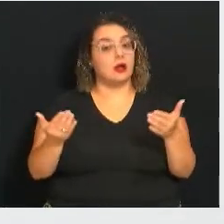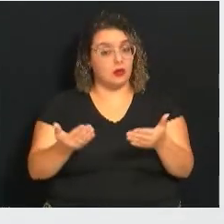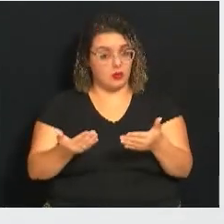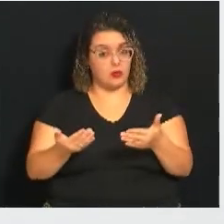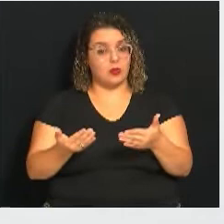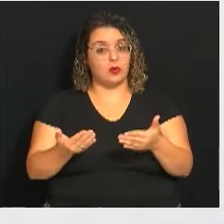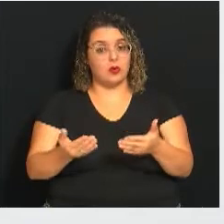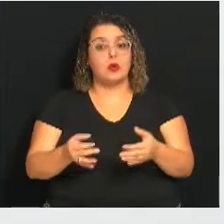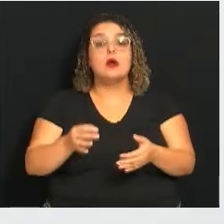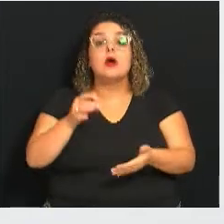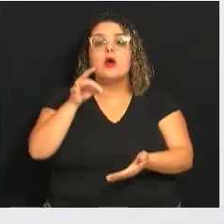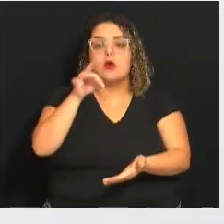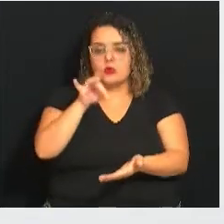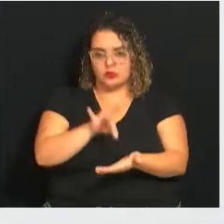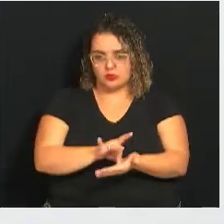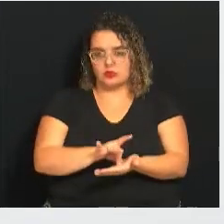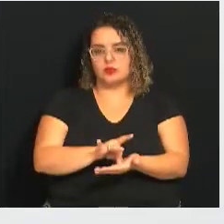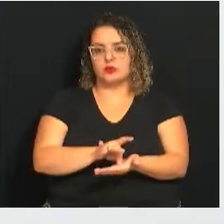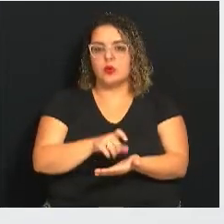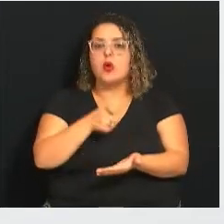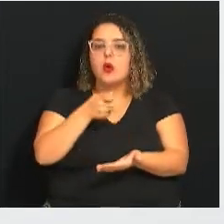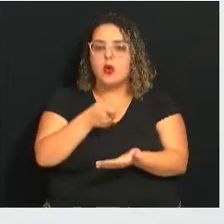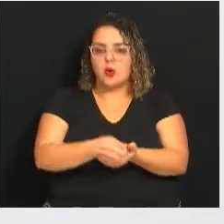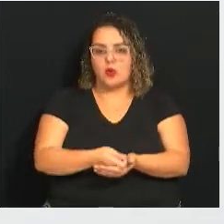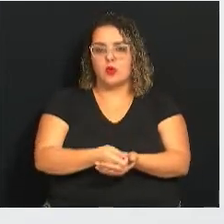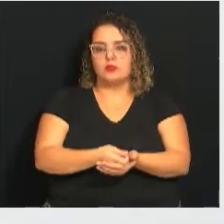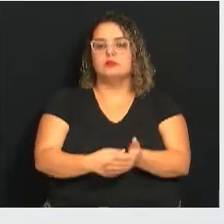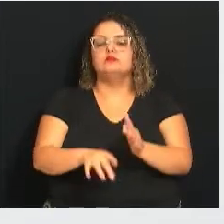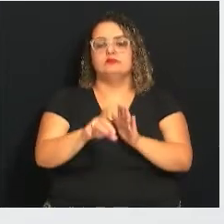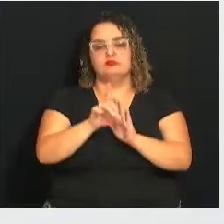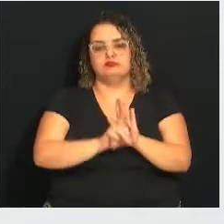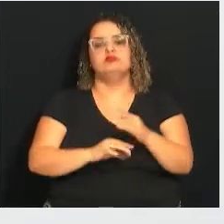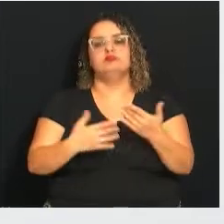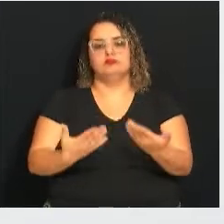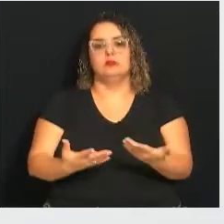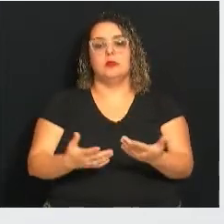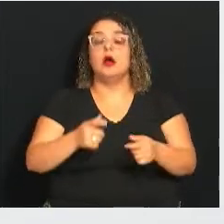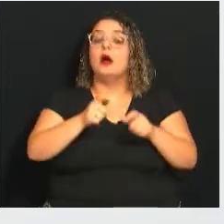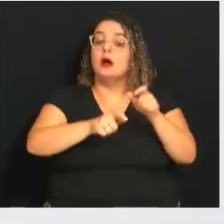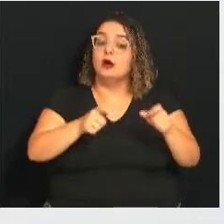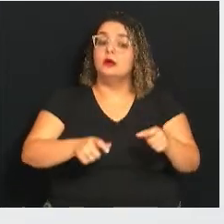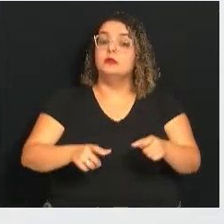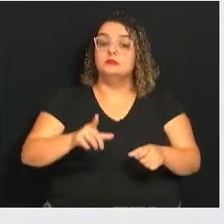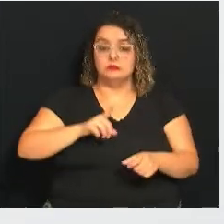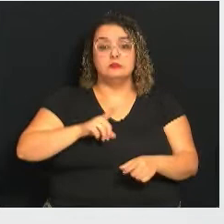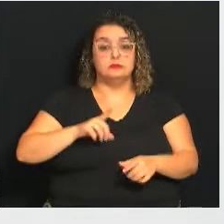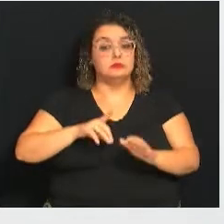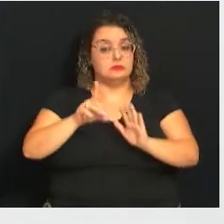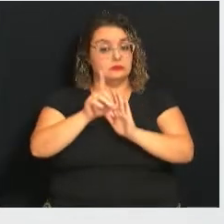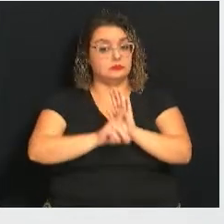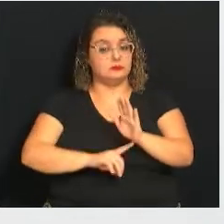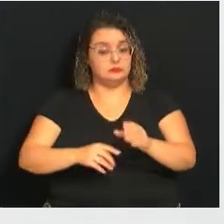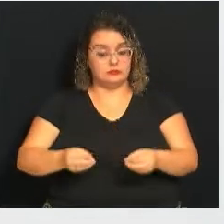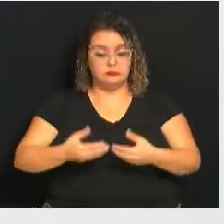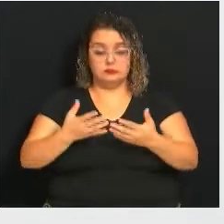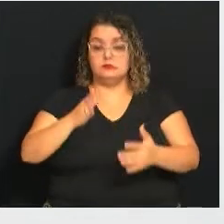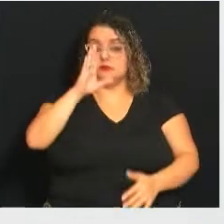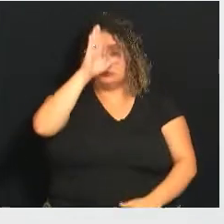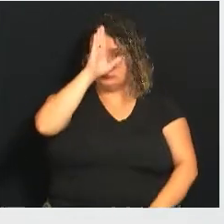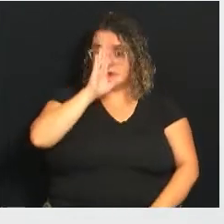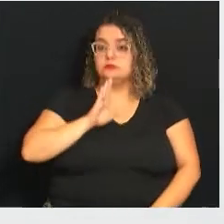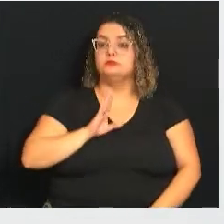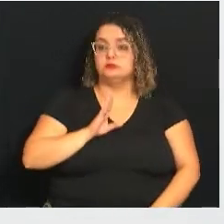quatro de fato e de direito a população tem esse direito vai poder usufruir desse trabalho gratuito